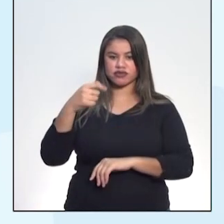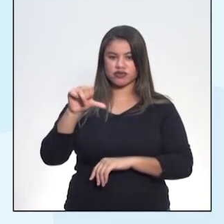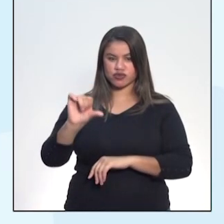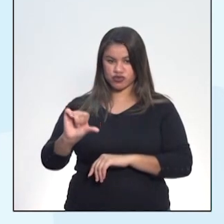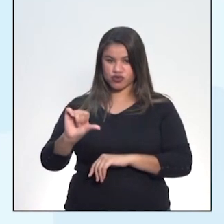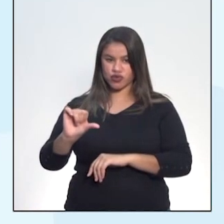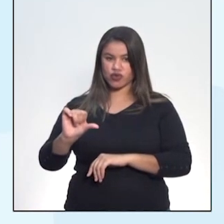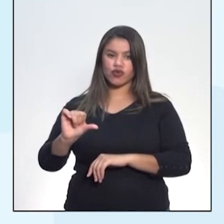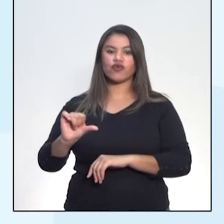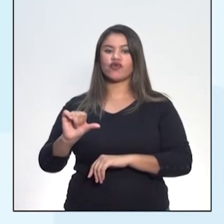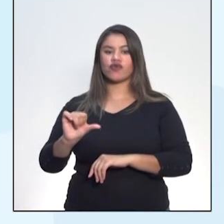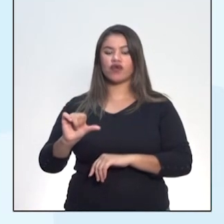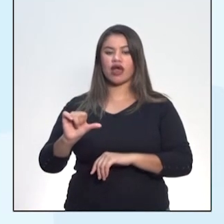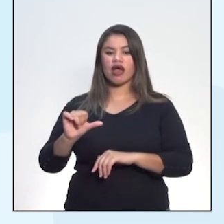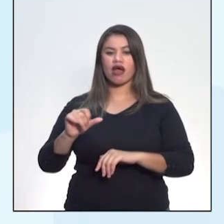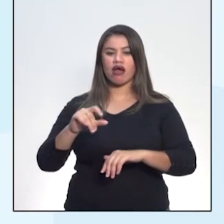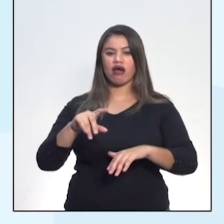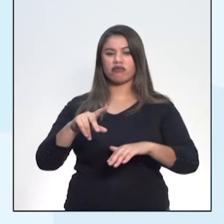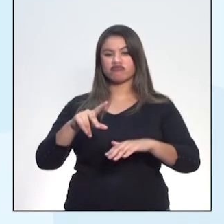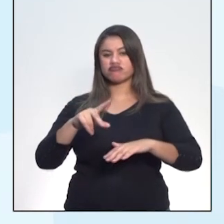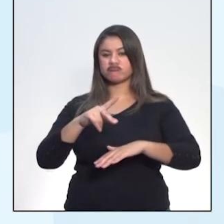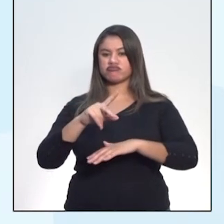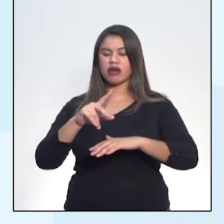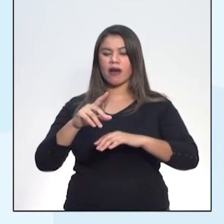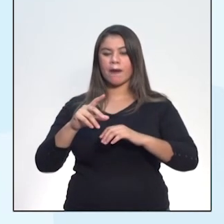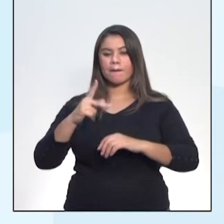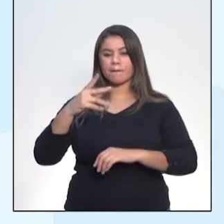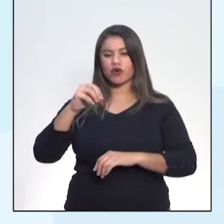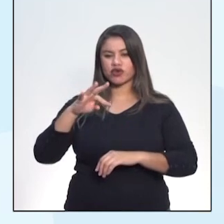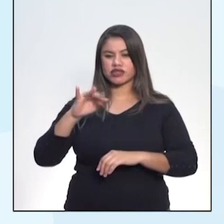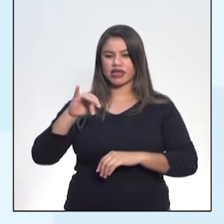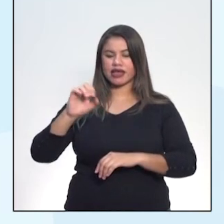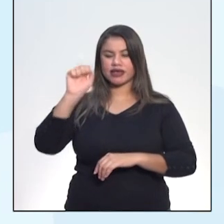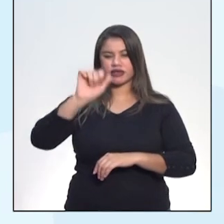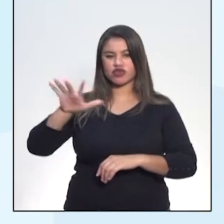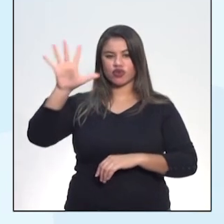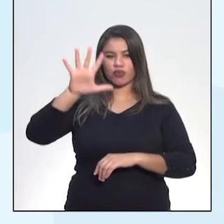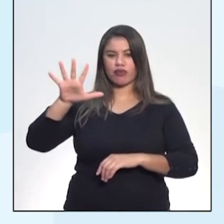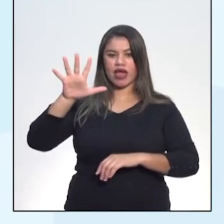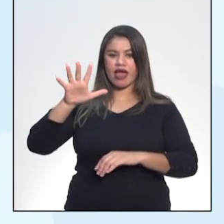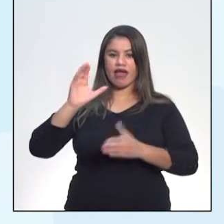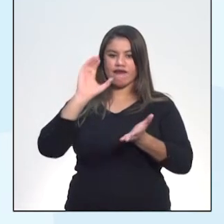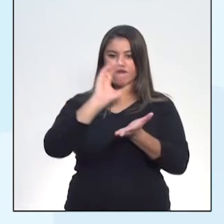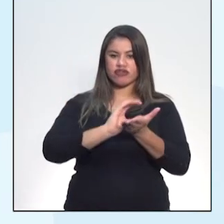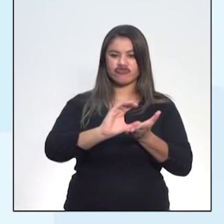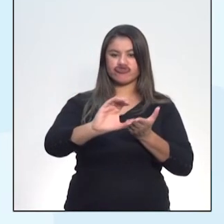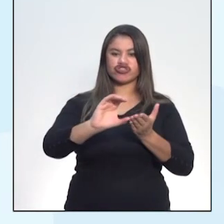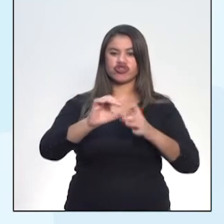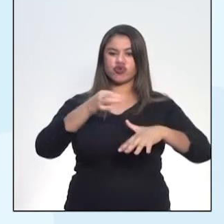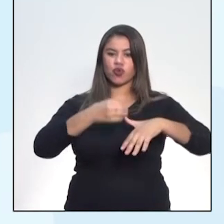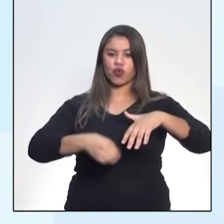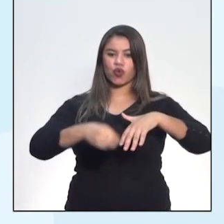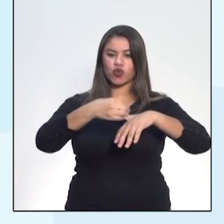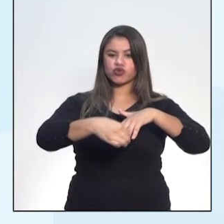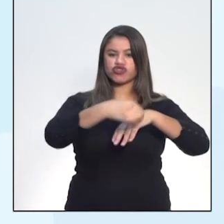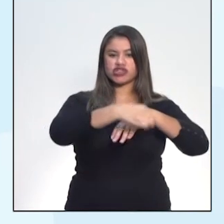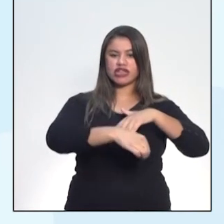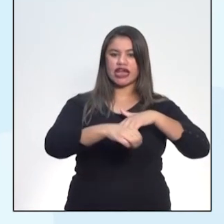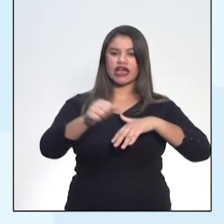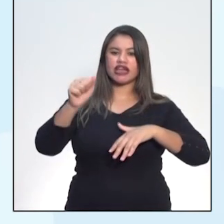as potências europeias investiram no continente africano, através de um projeto